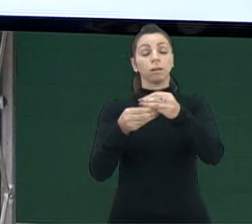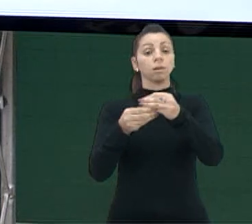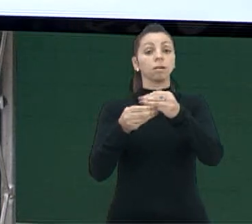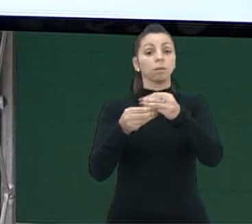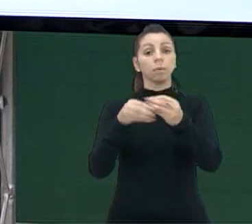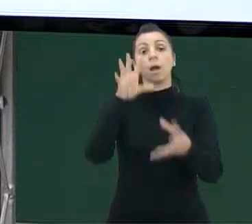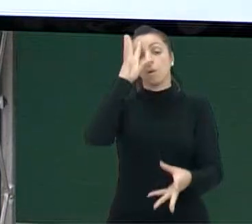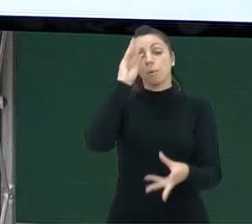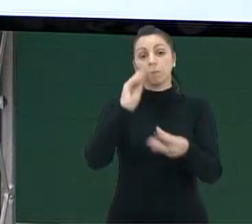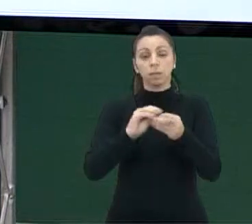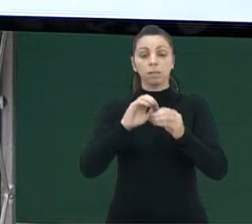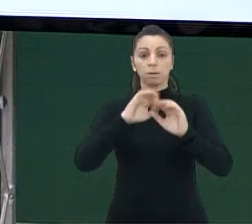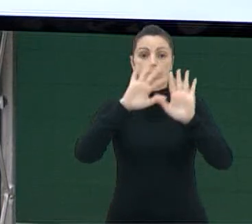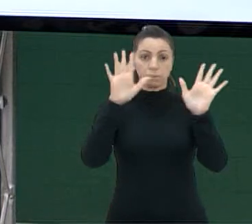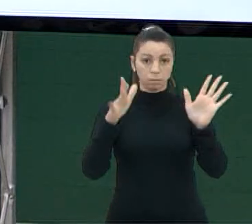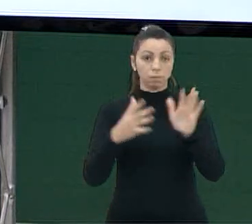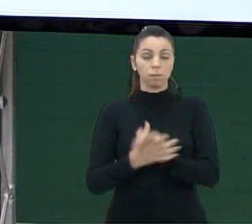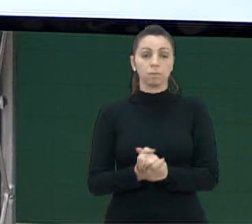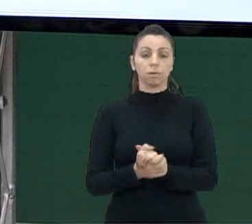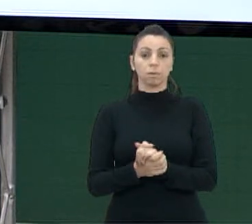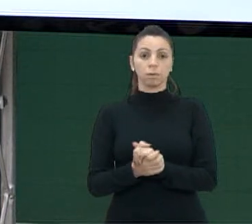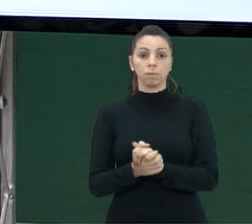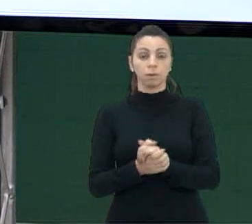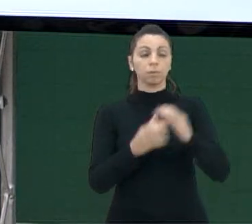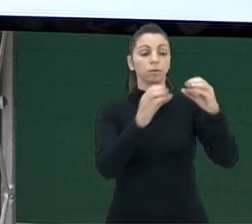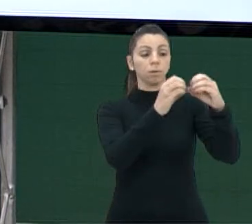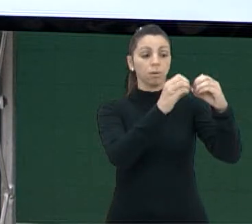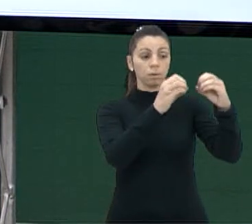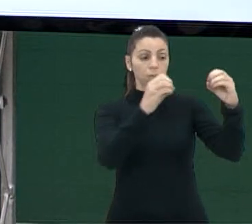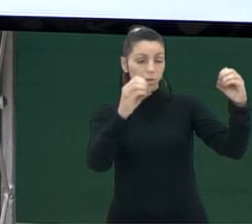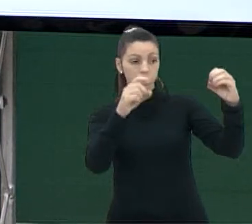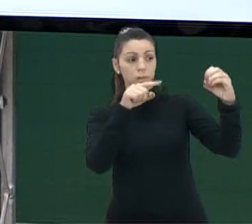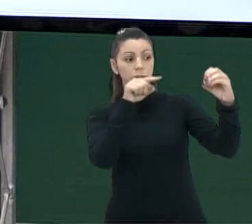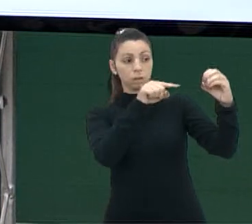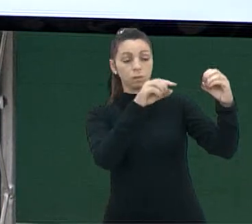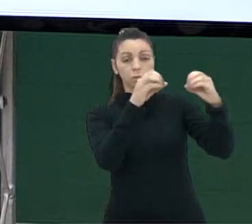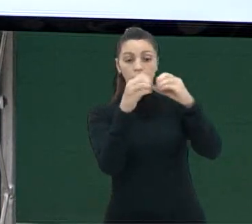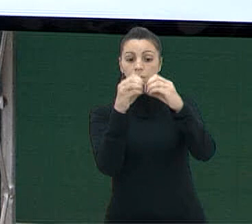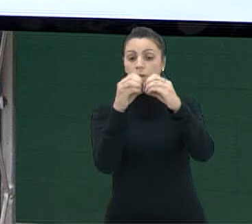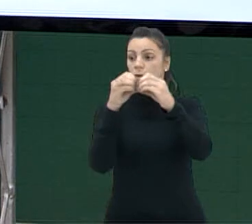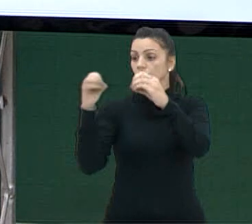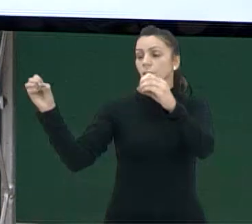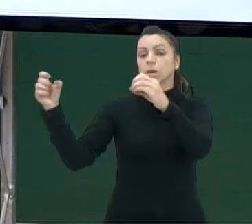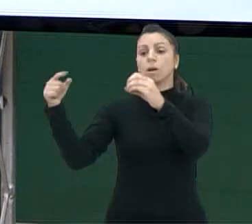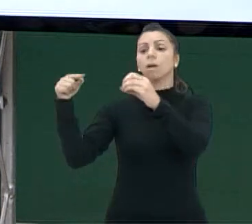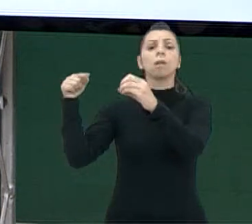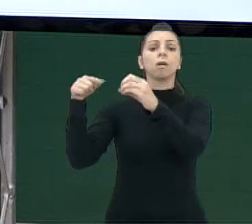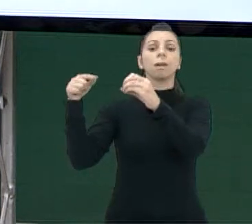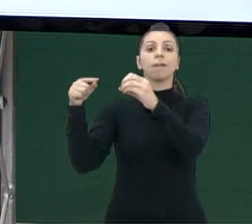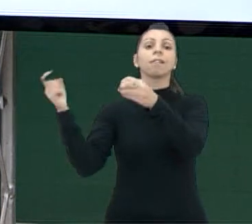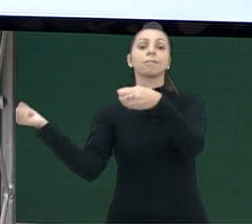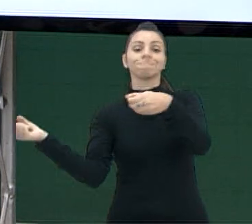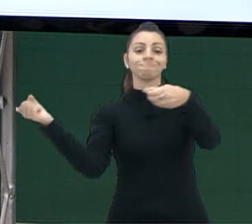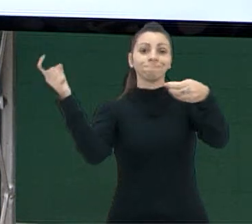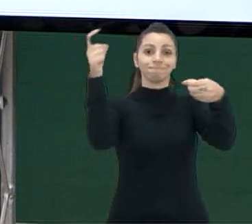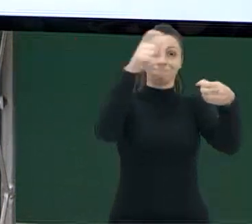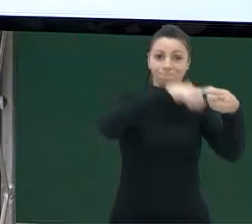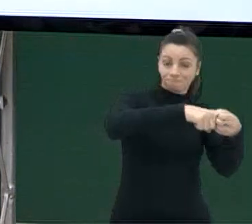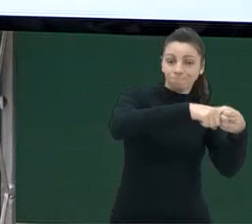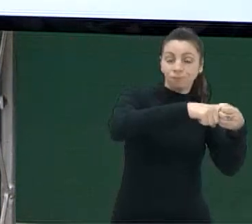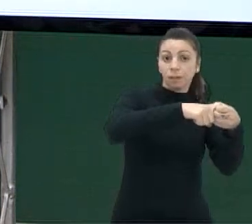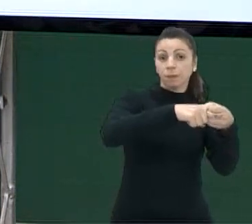entendimento total. Então, esta outra oração, ela está, né? A oração que vem na sequência, ela é complementar àquela, né? Ela